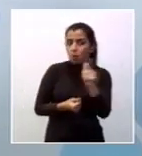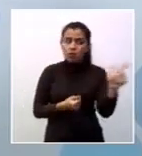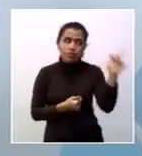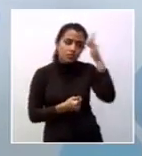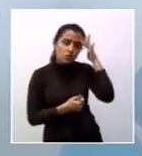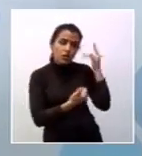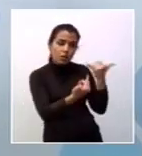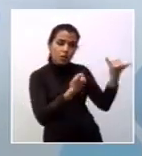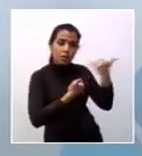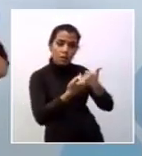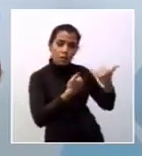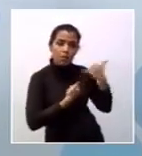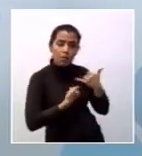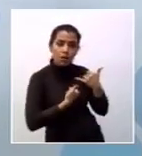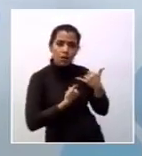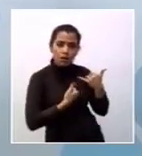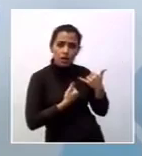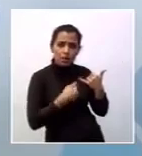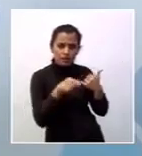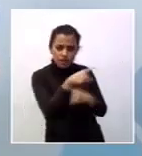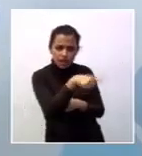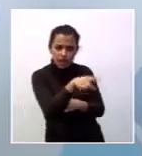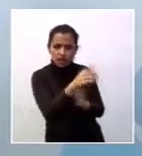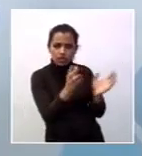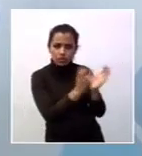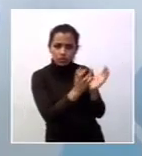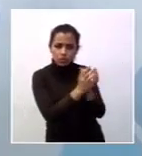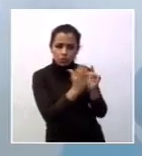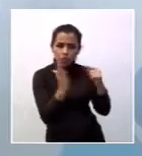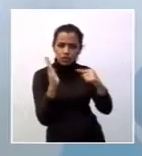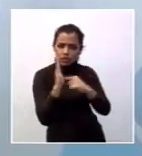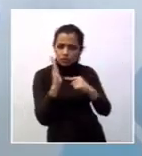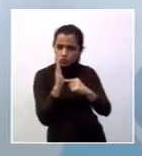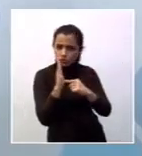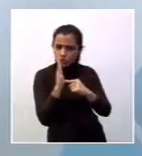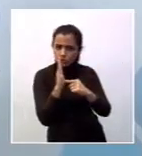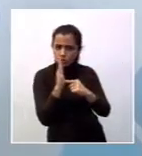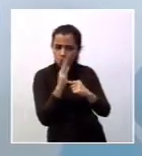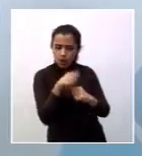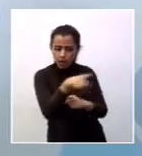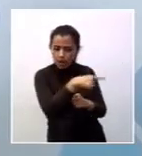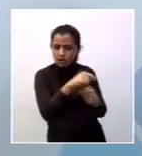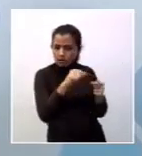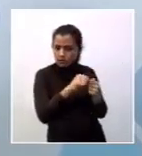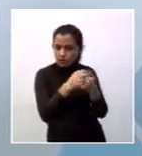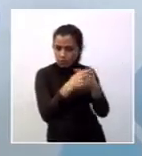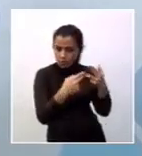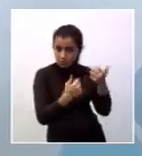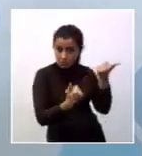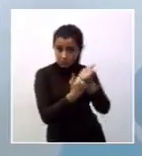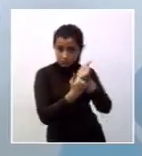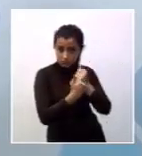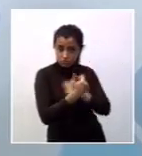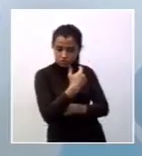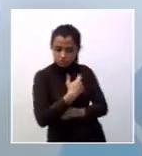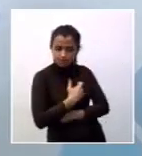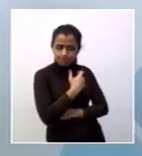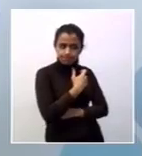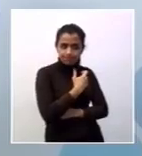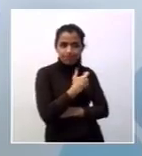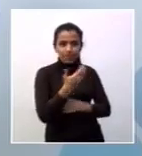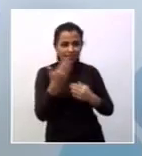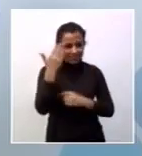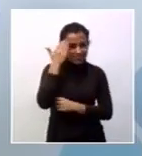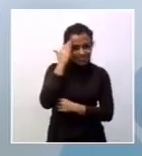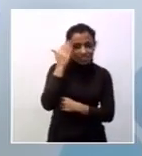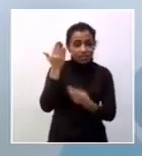não denunciaram também? Será que elas denunciaram? Será que elas fizeram alguma coisa para te proteger? Então, esse é o pensamento que a gente tem que ter. Sempre que a